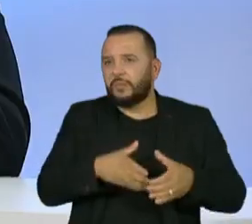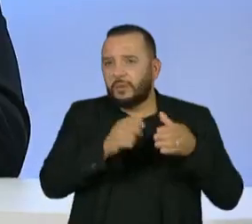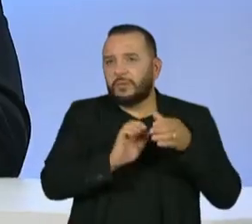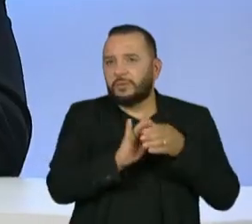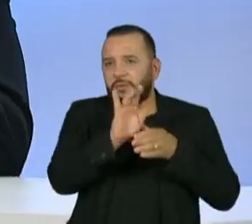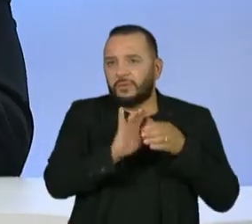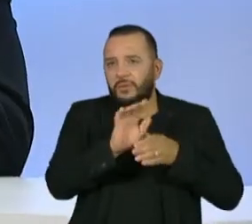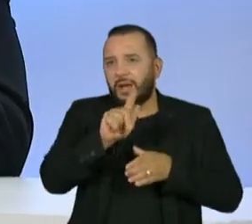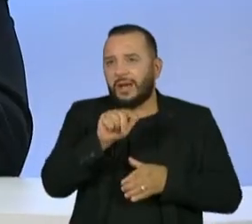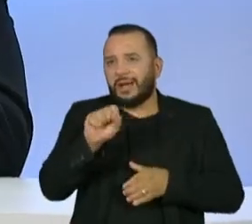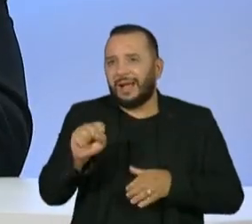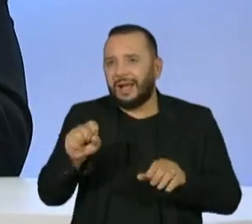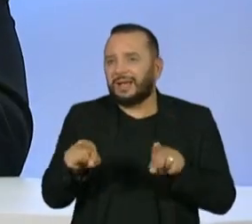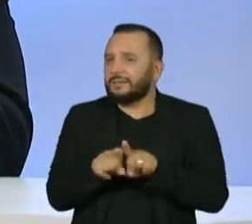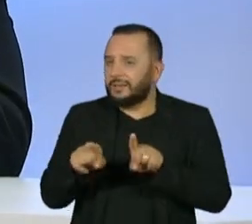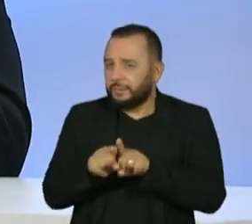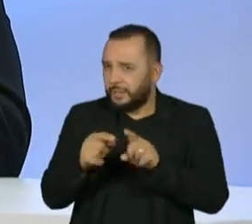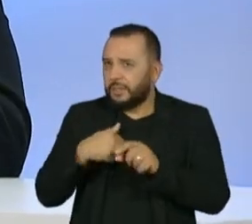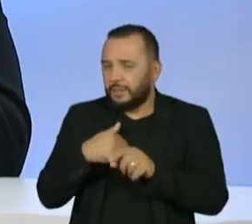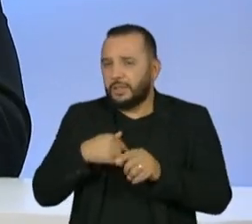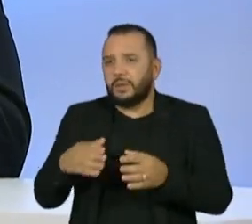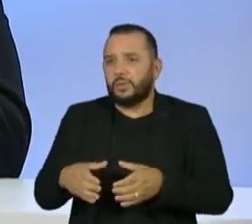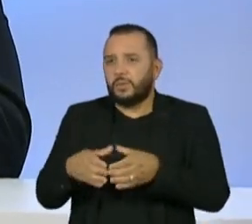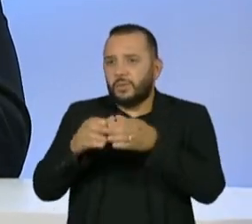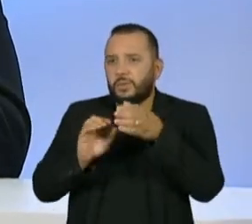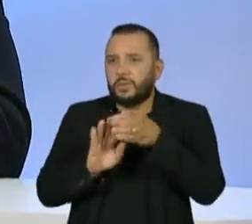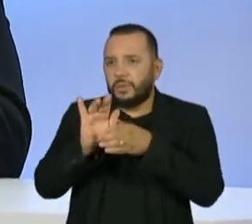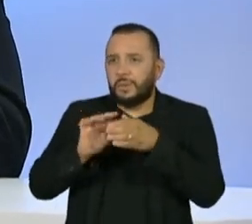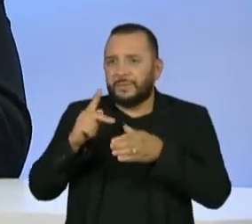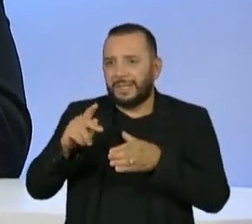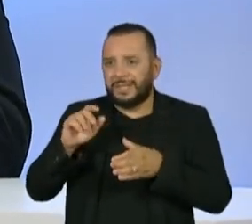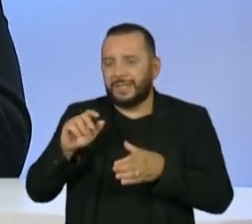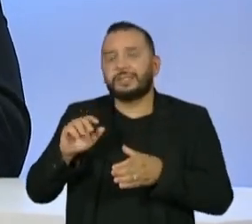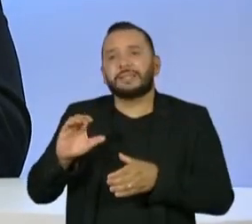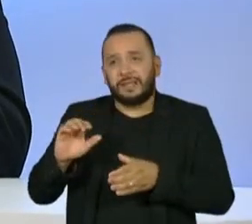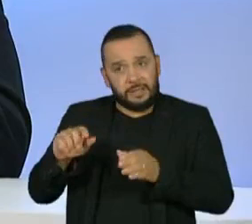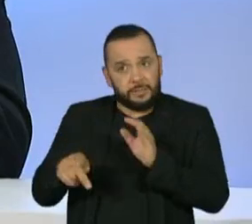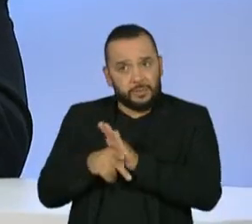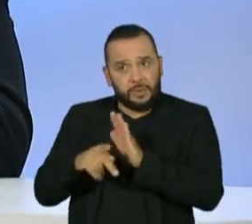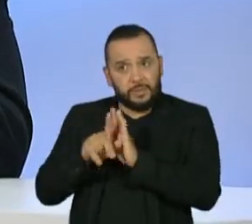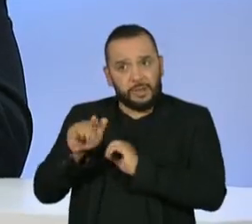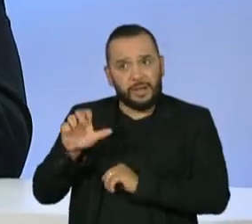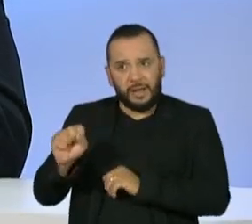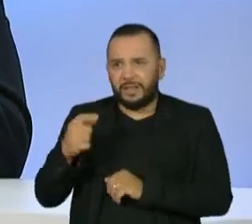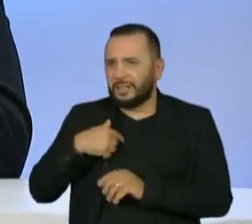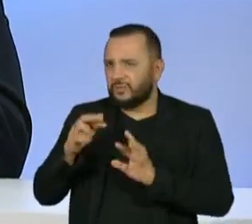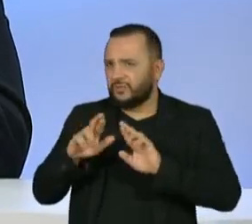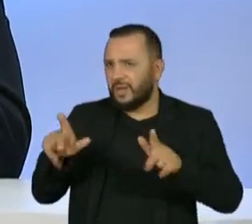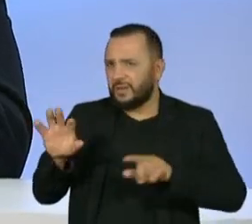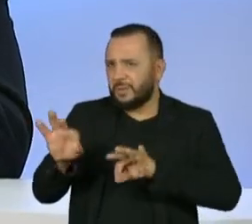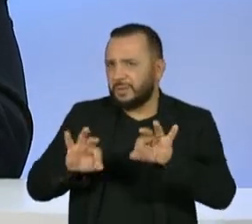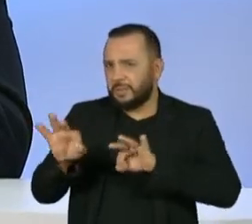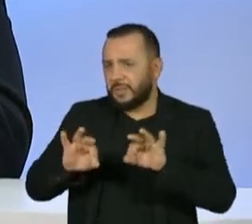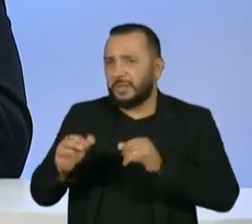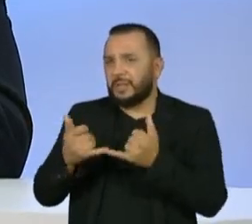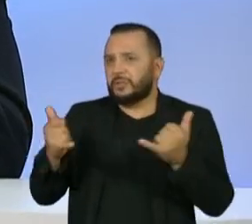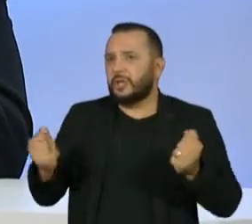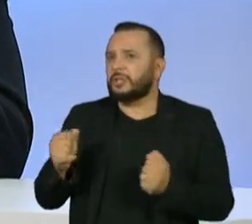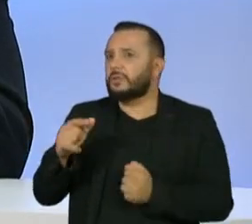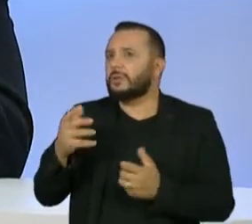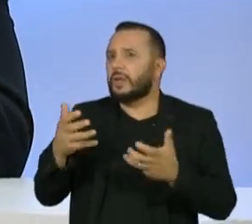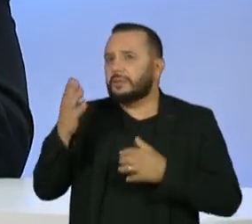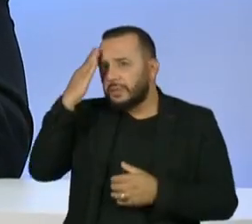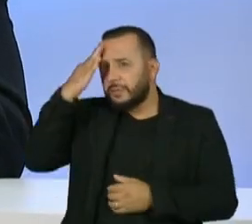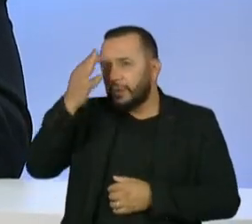teve das pchs estão inseridas em determinado de maneira um pouco diferente do planejamento energético eu queria ouvir a sua opinião